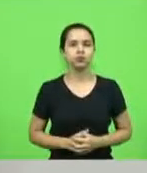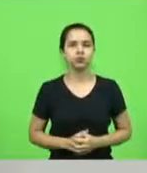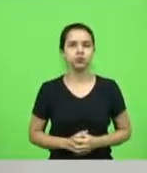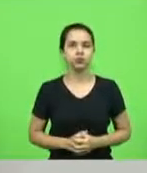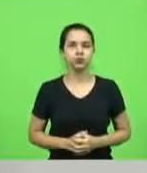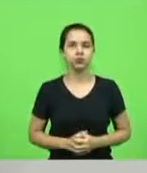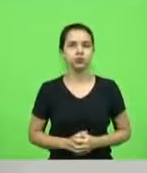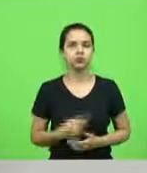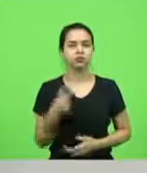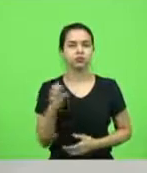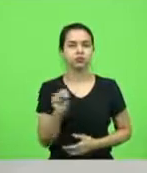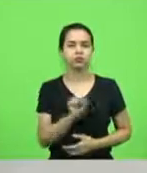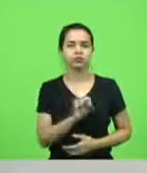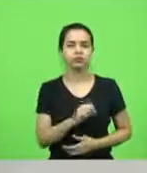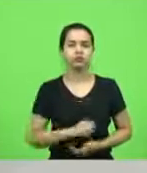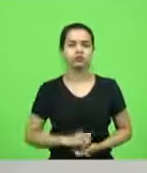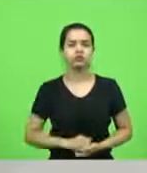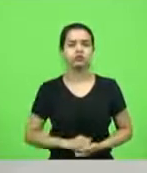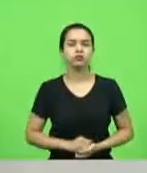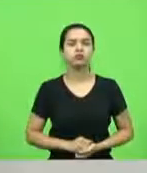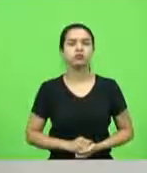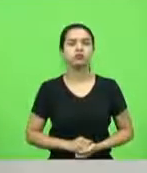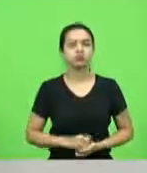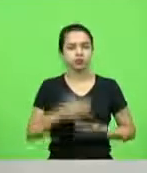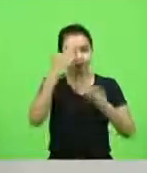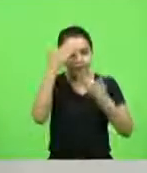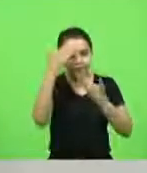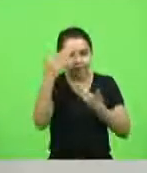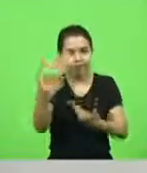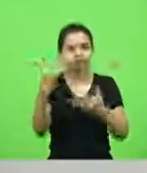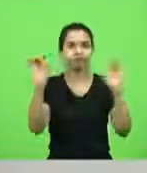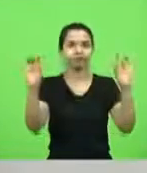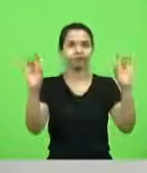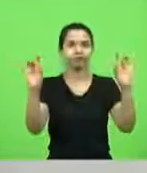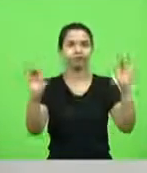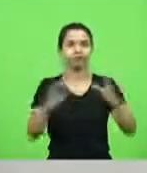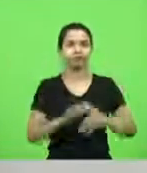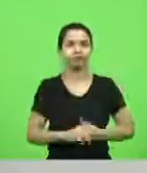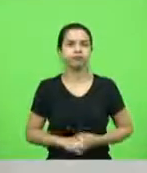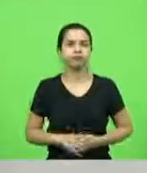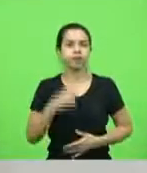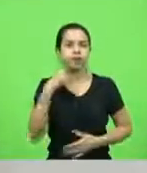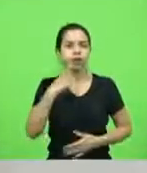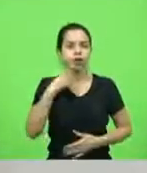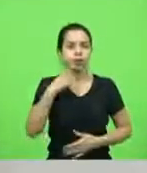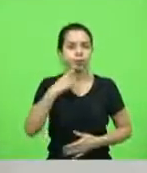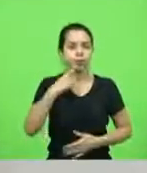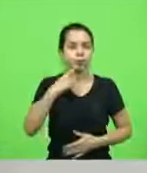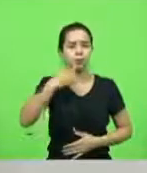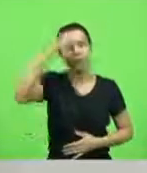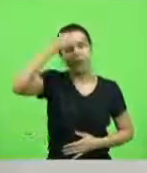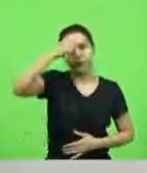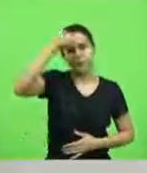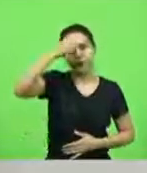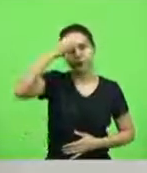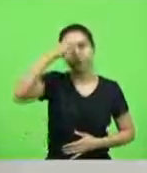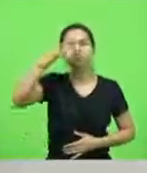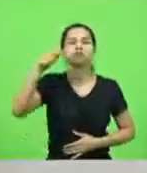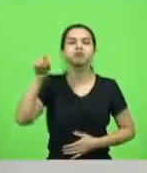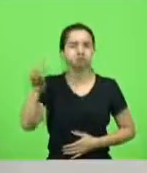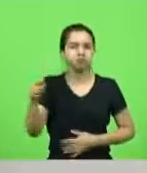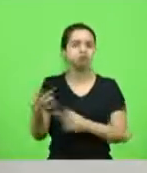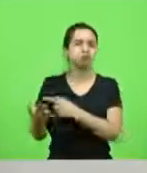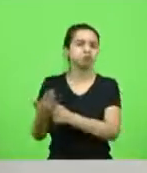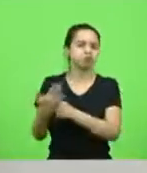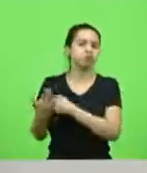e mais 30 segundos depois eu sei de forma especial o deputado Maurício Cadillac foi um grande parceiro do tempo